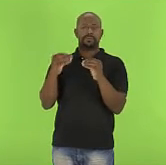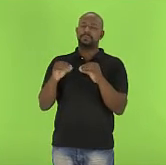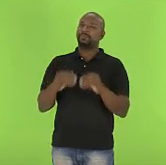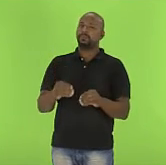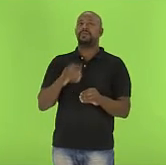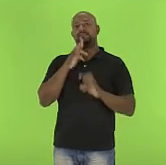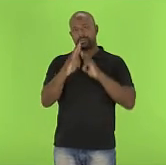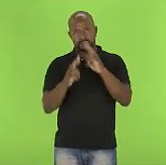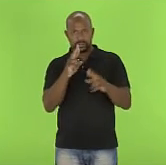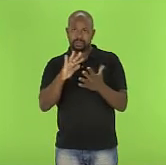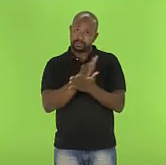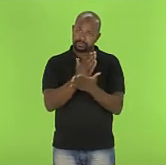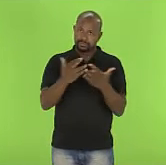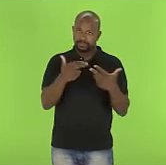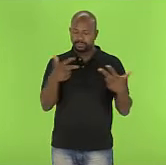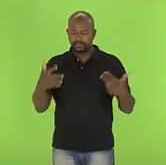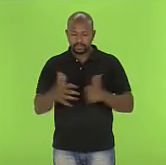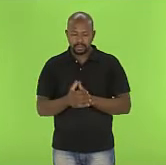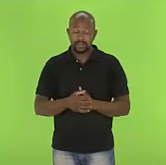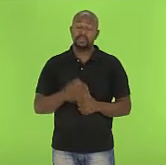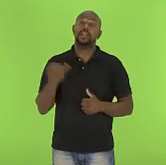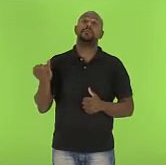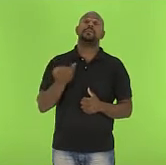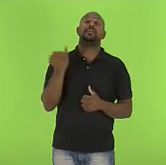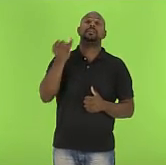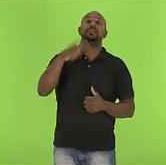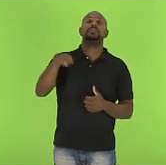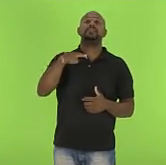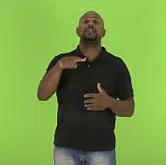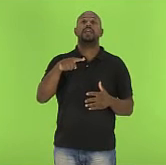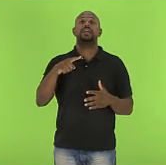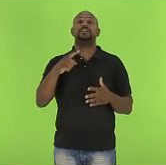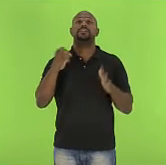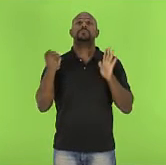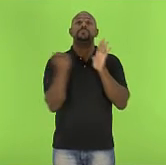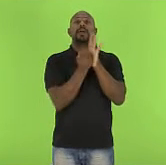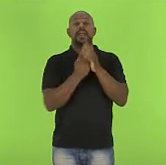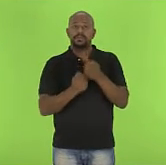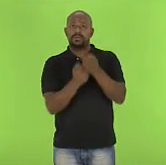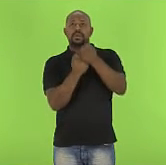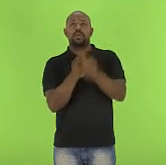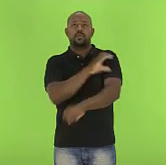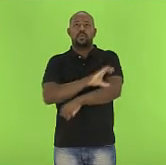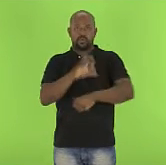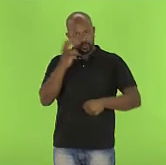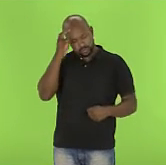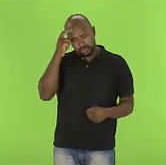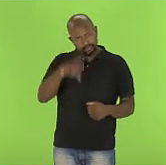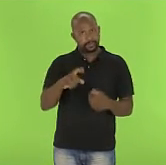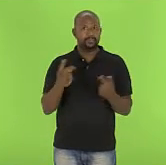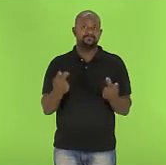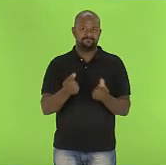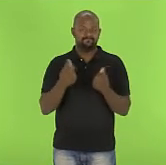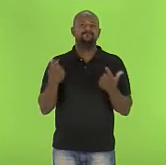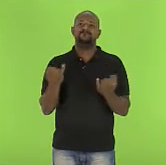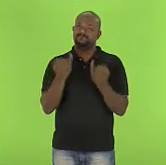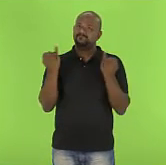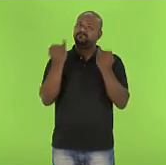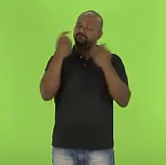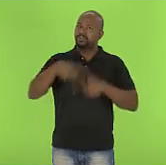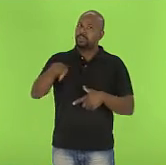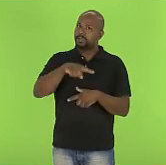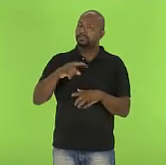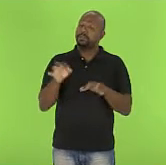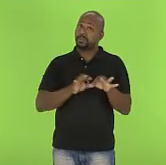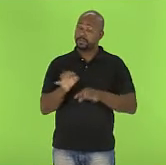aí. A gente vai responder algumas. A importância das marcas apoiarem a cultura e como foi fundamental isso para a